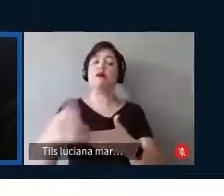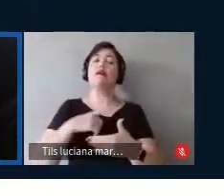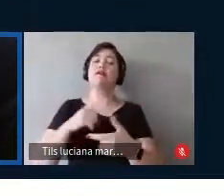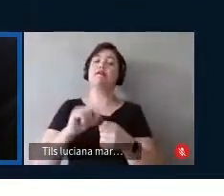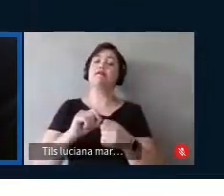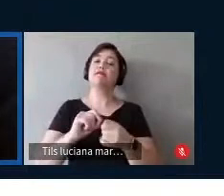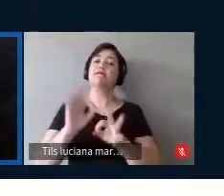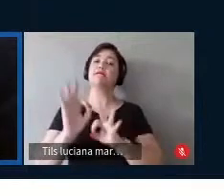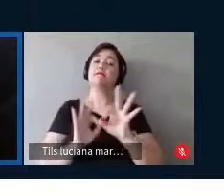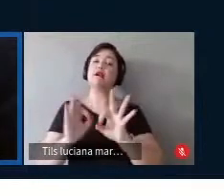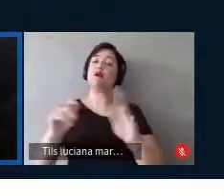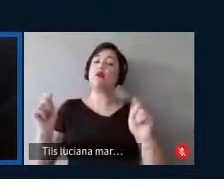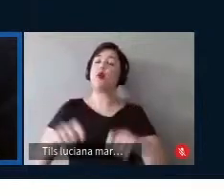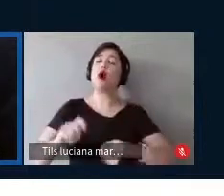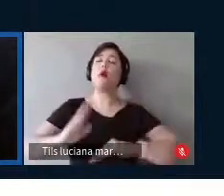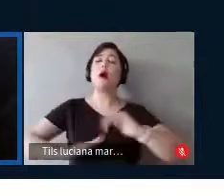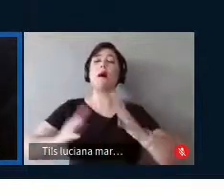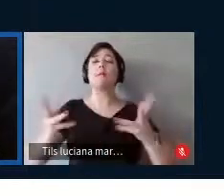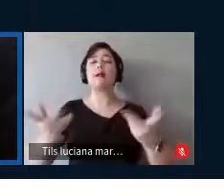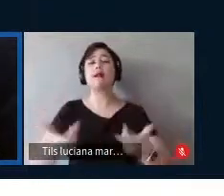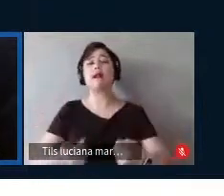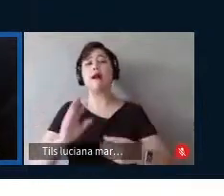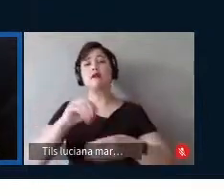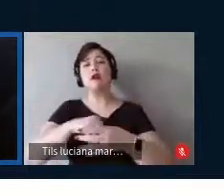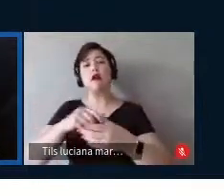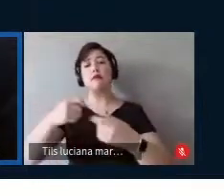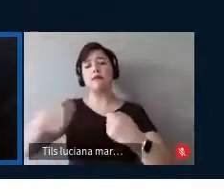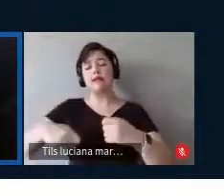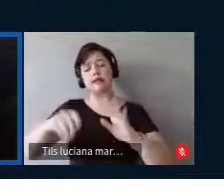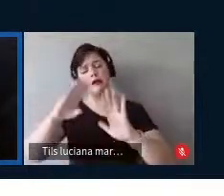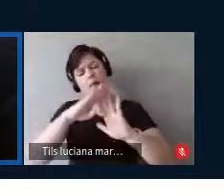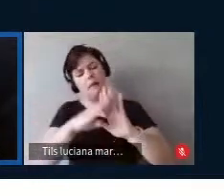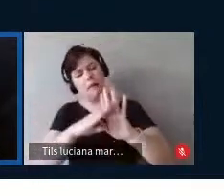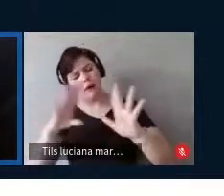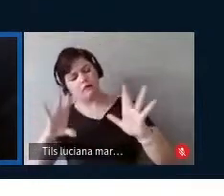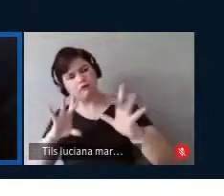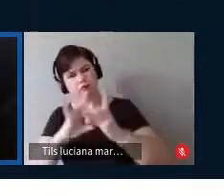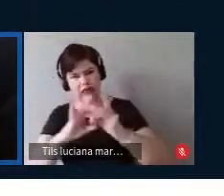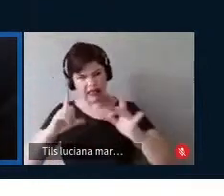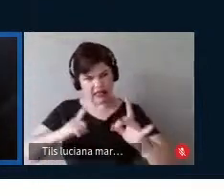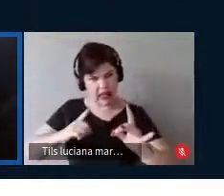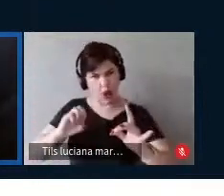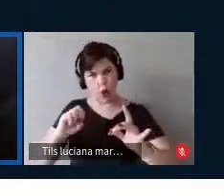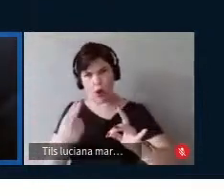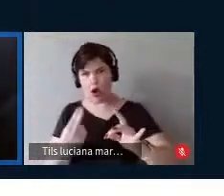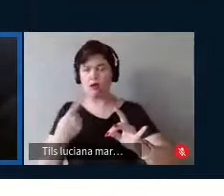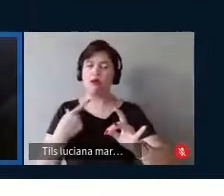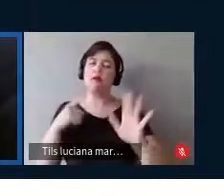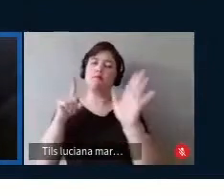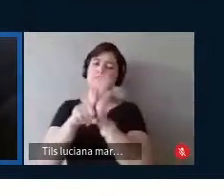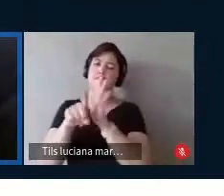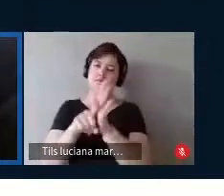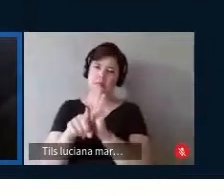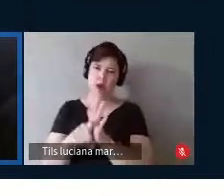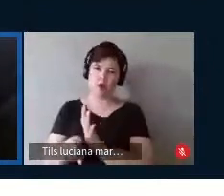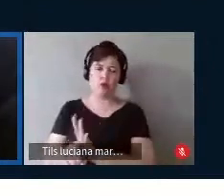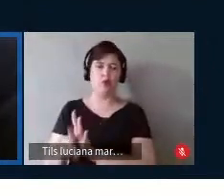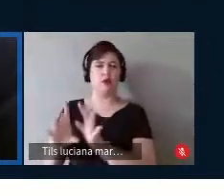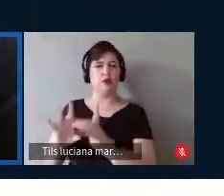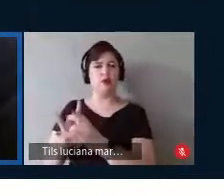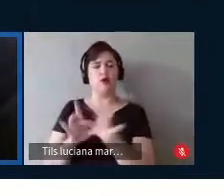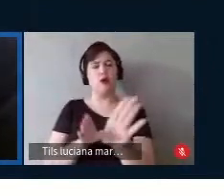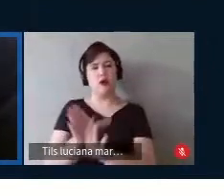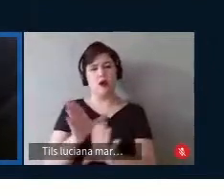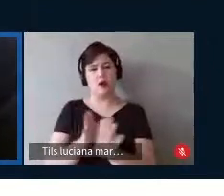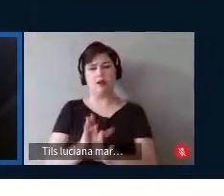as habilidades necessárias para esse tipo de atuação. E aí a gente tem as perguntas que norteiam a pesquisa também, que